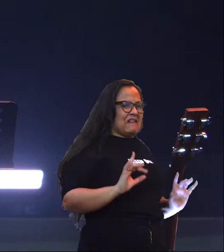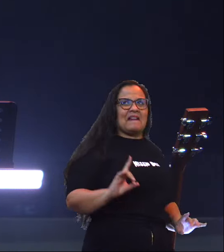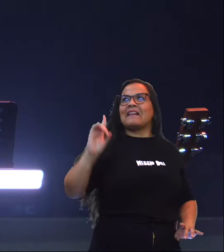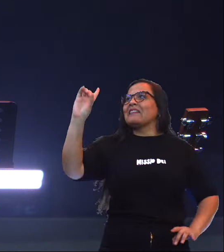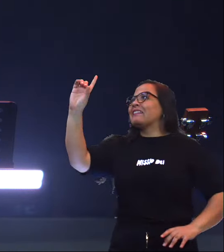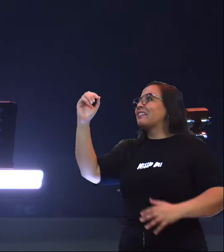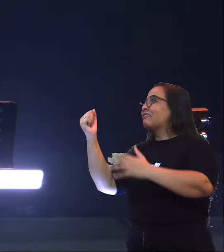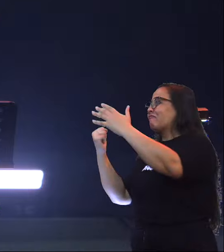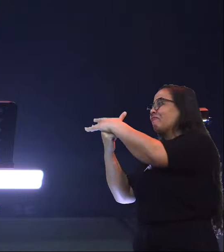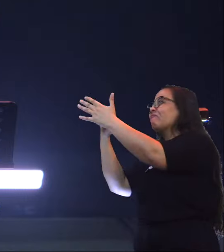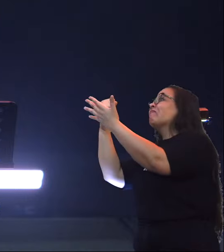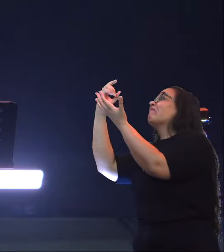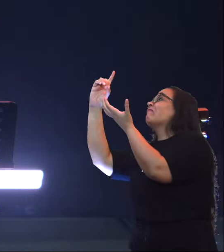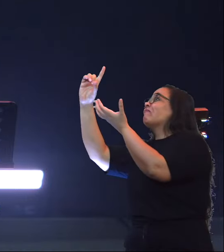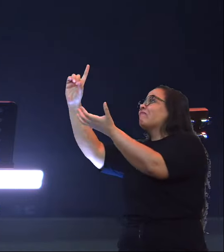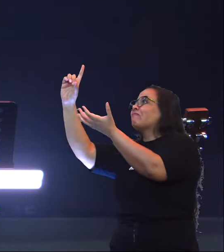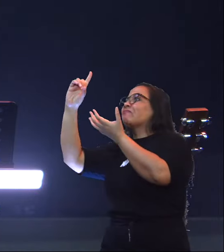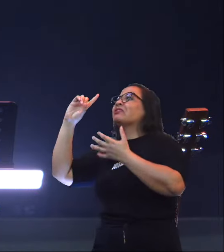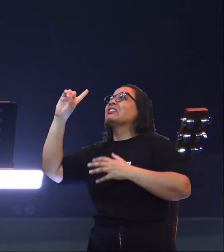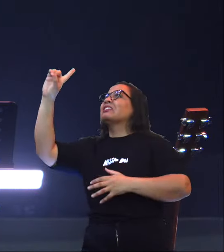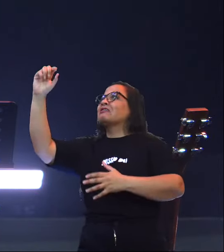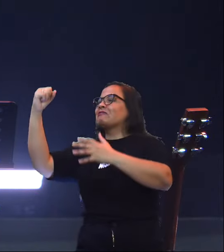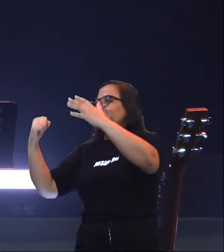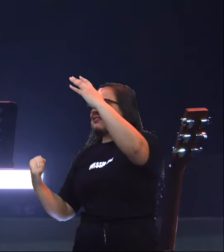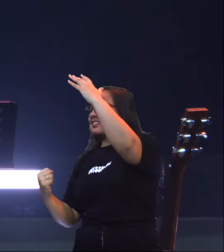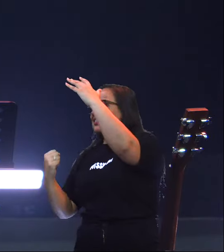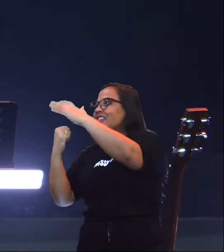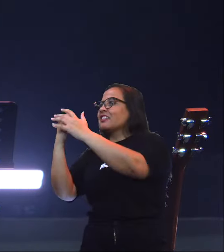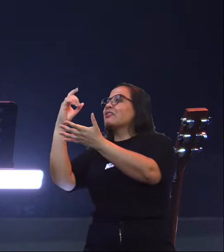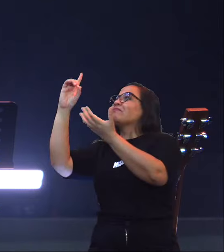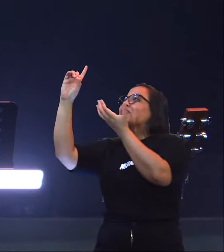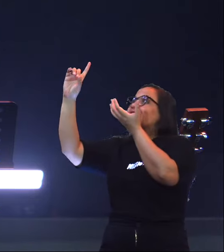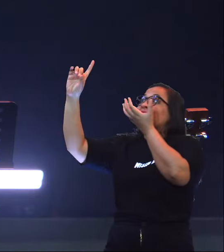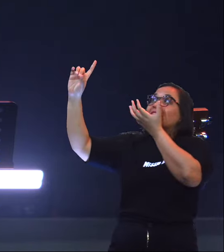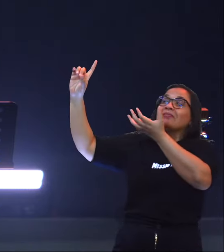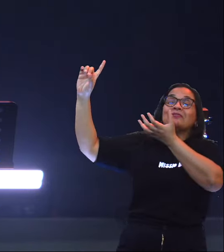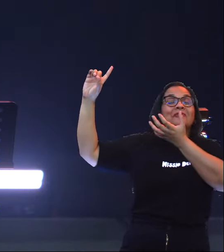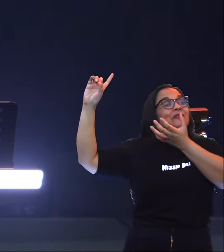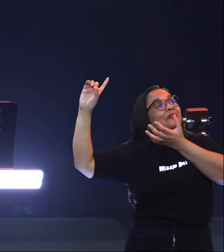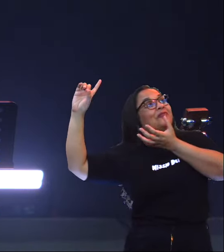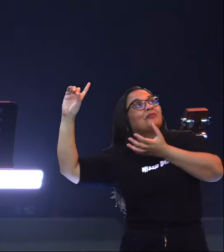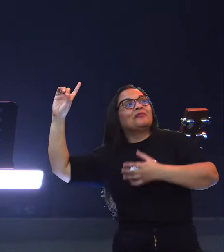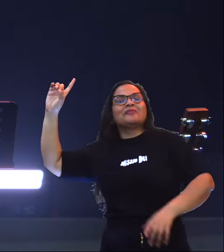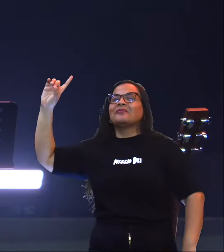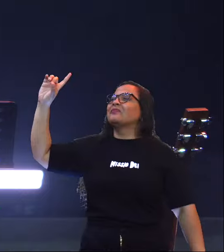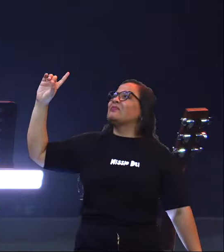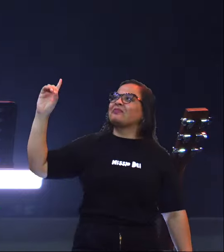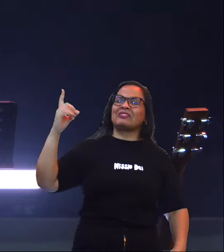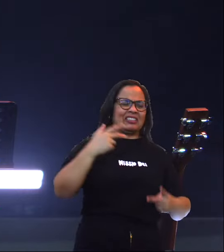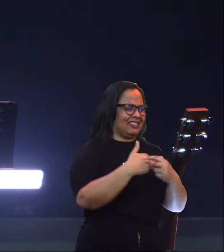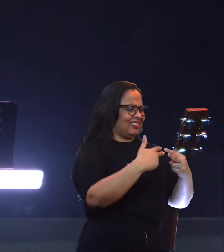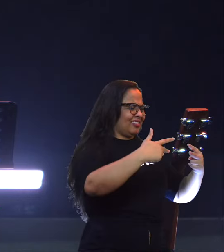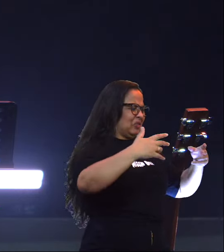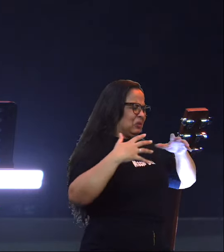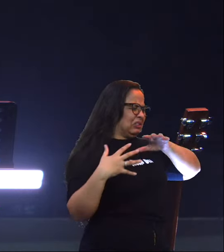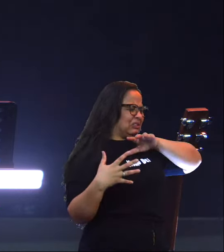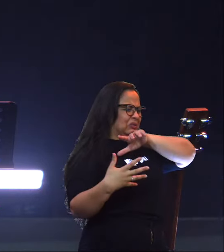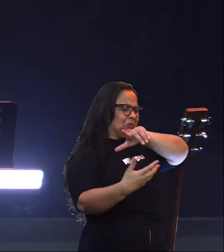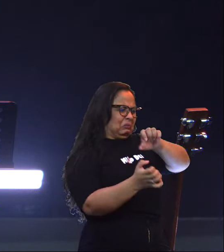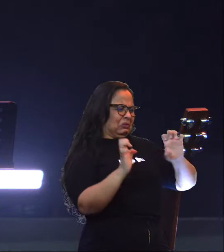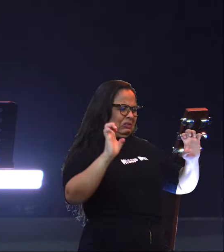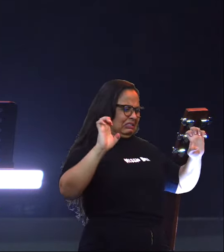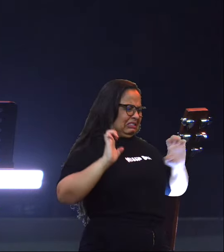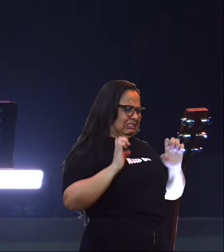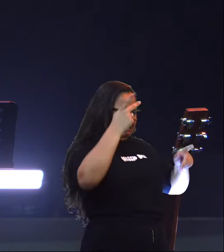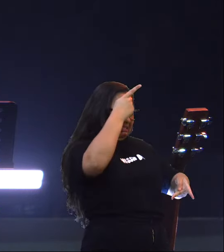Tu és meu tudo, tu és meu tudo. Eu não quero